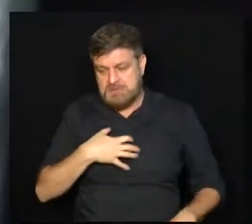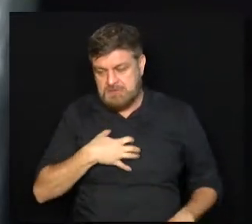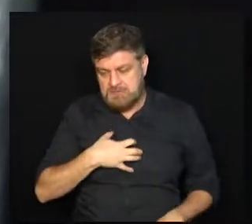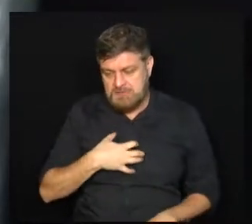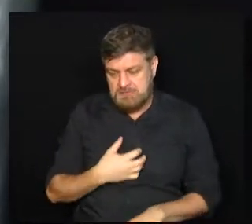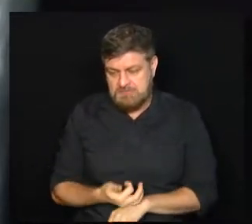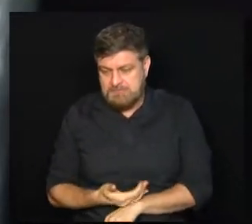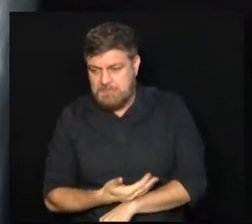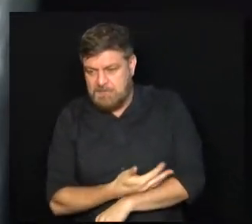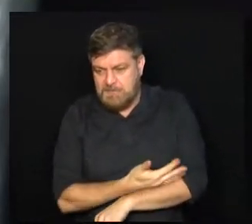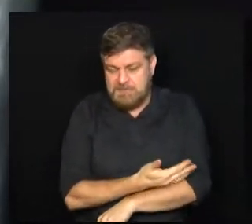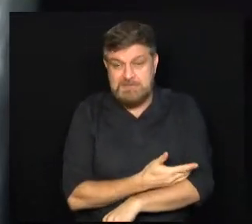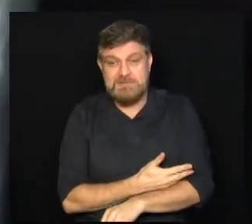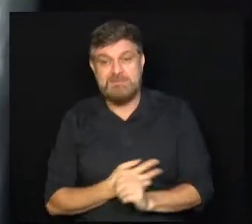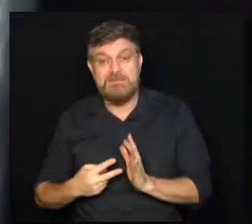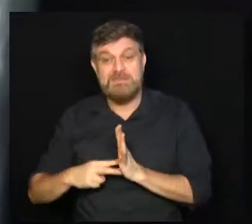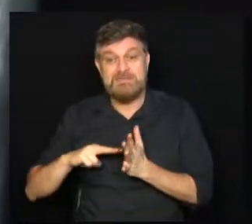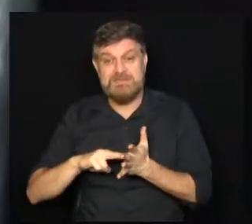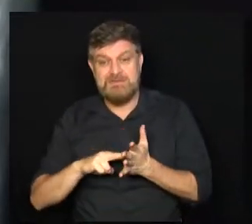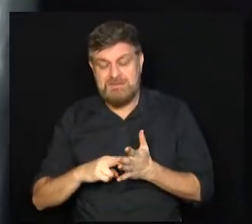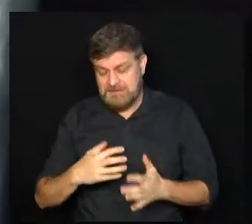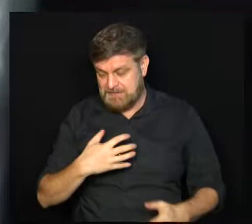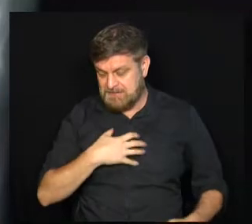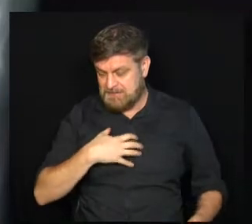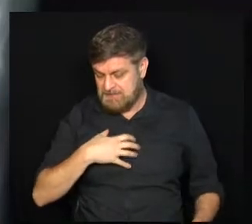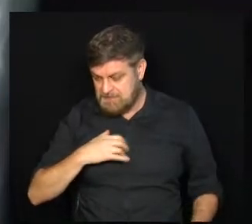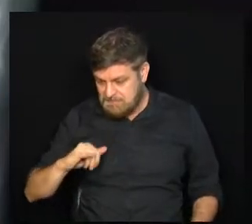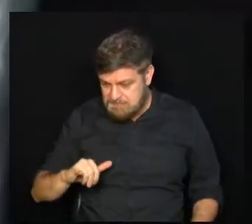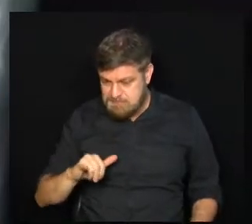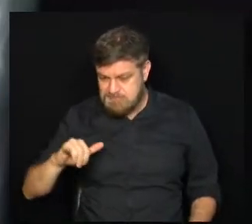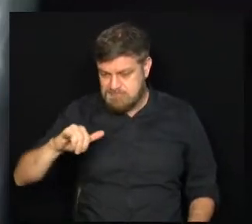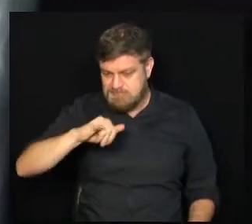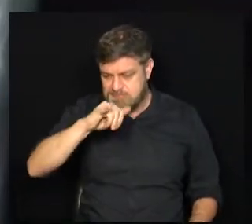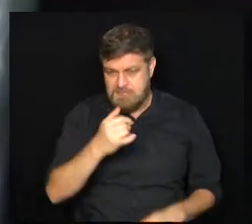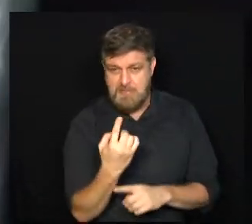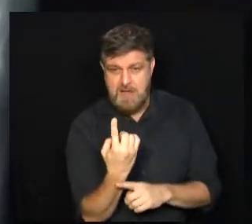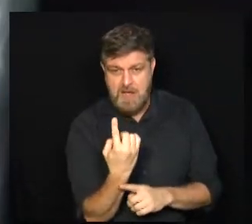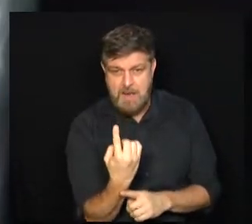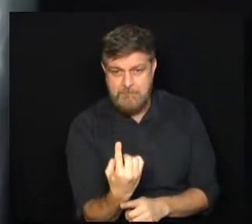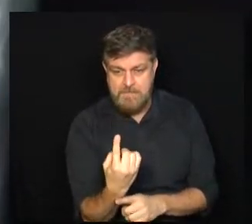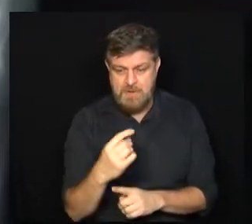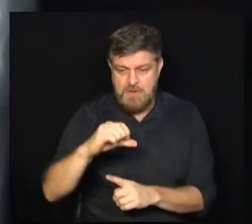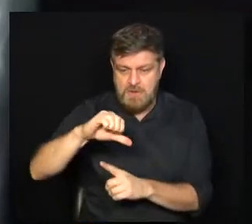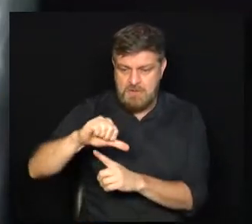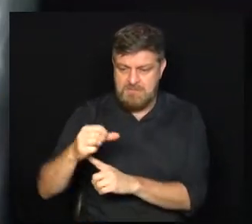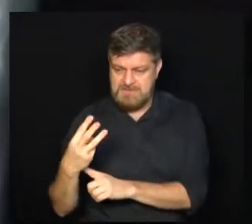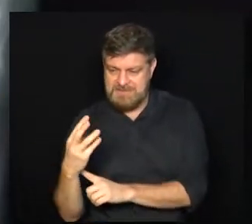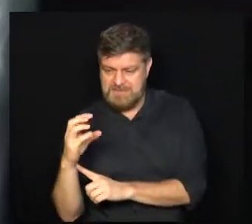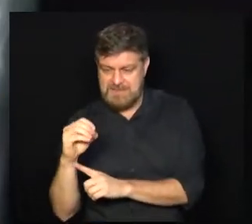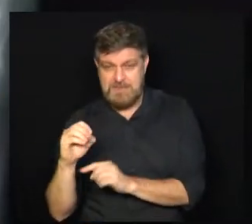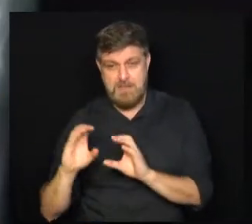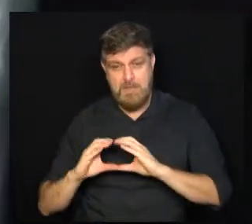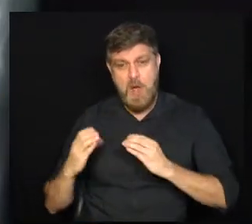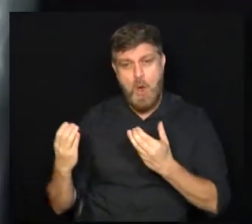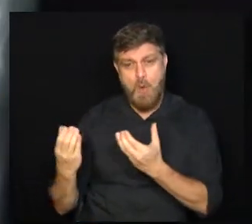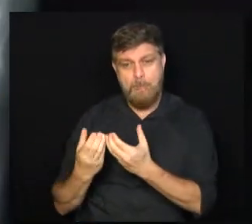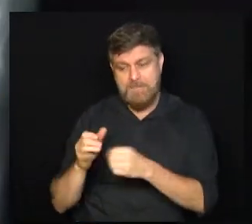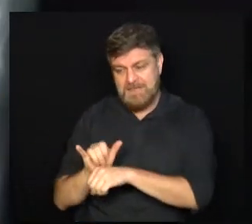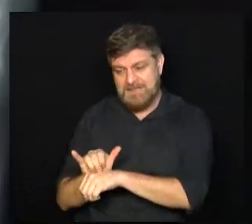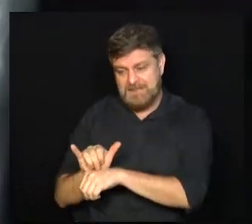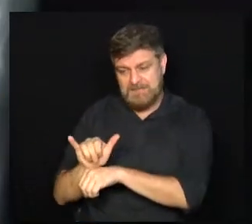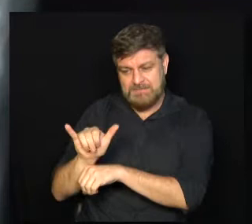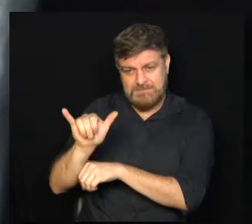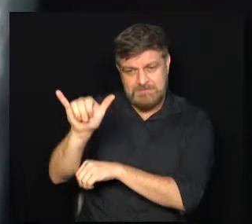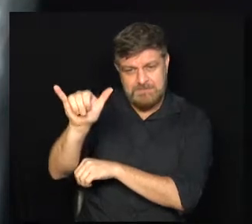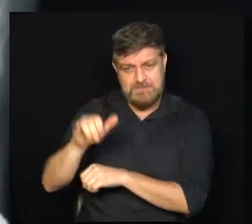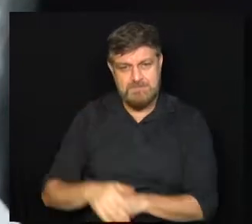emoções do que representava o voo. Então, em 1930, uma companhia aérea que foi precursora da United,